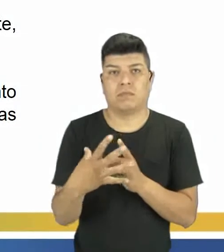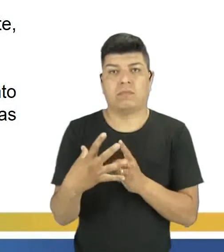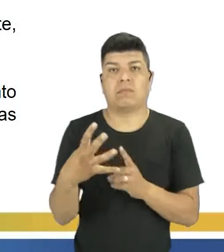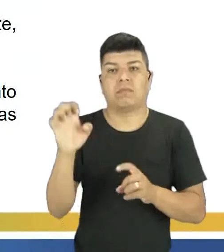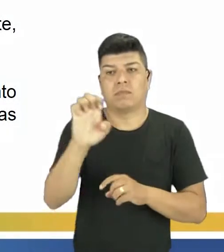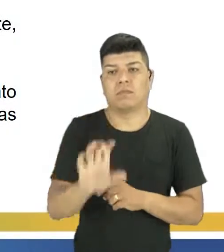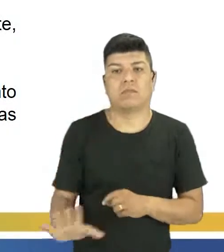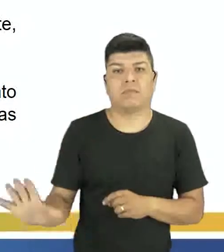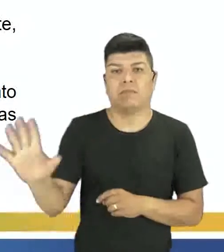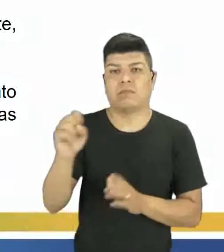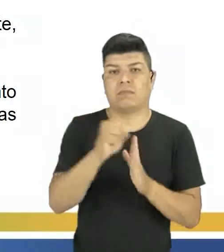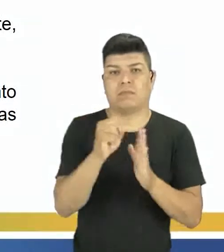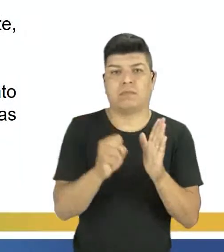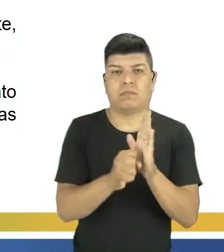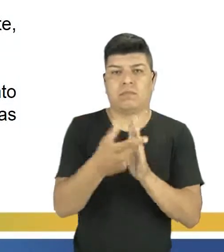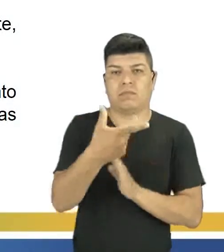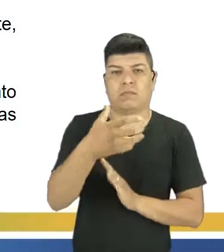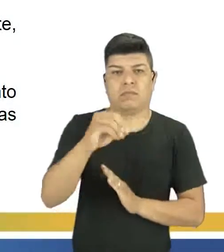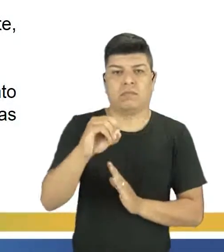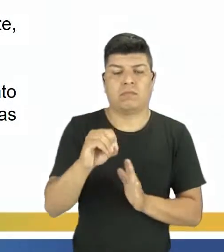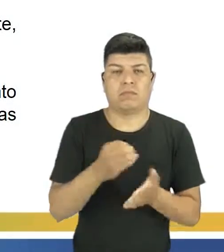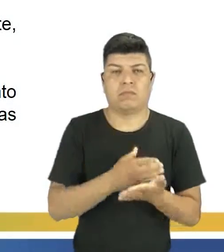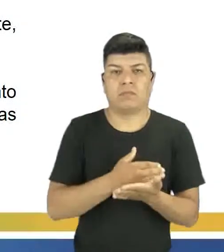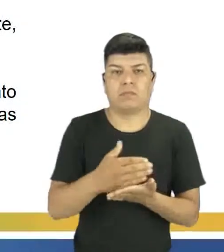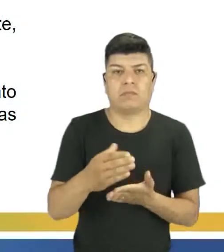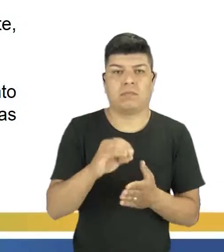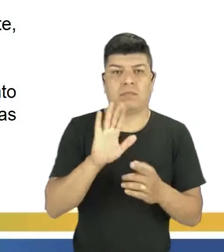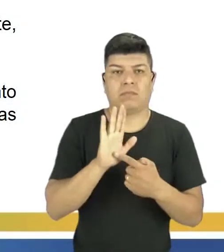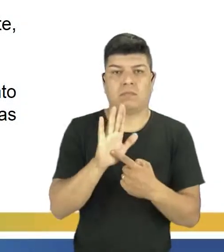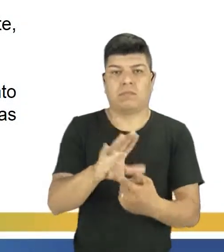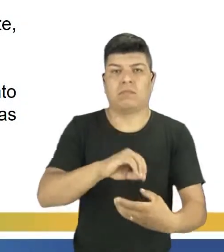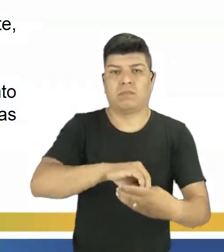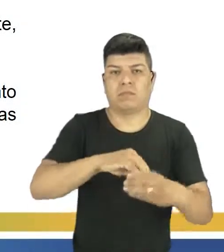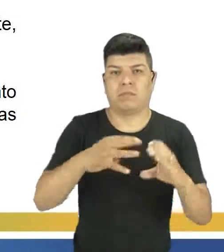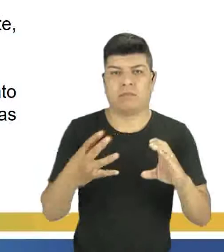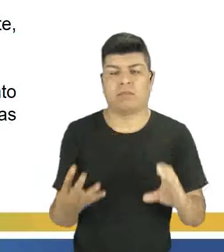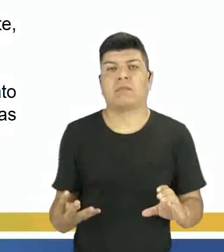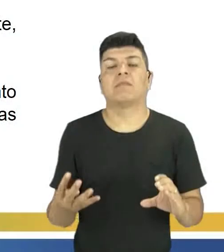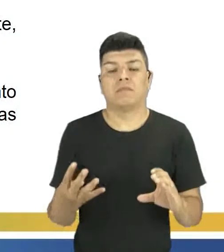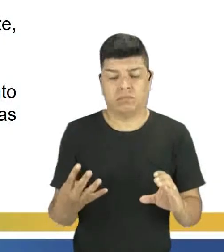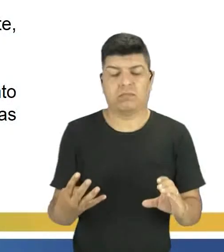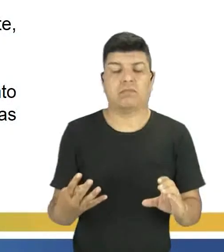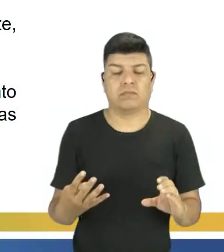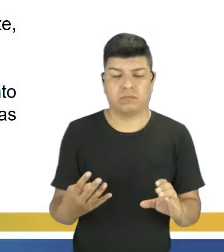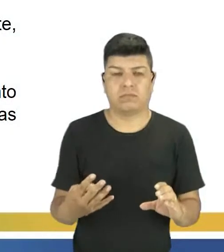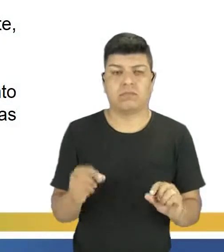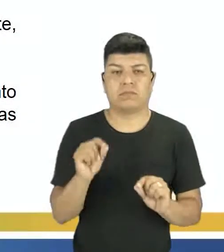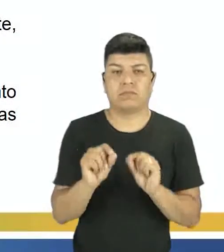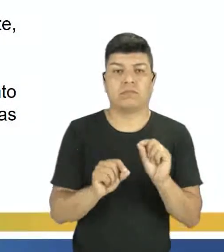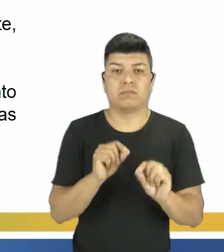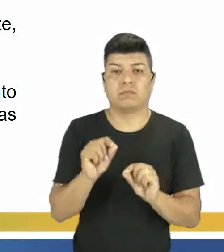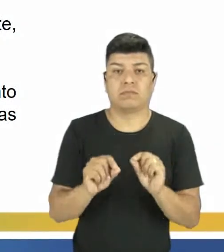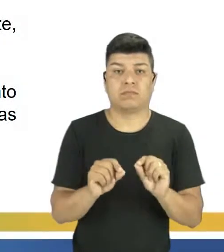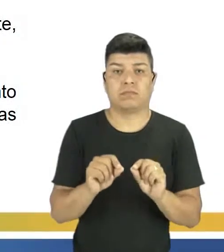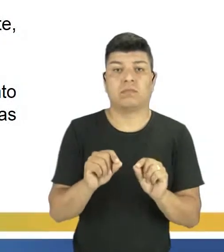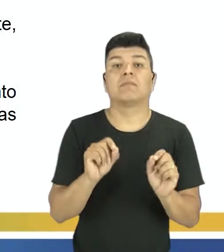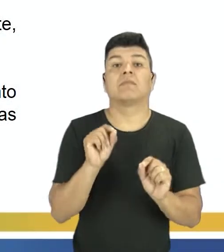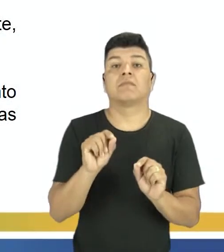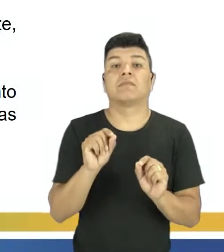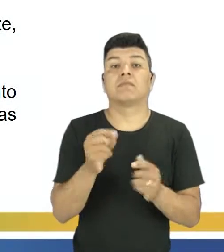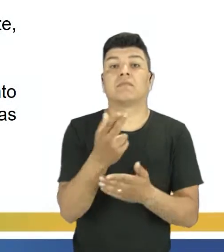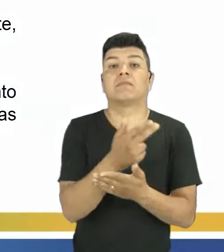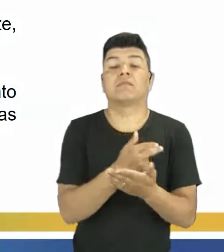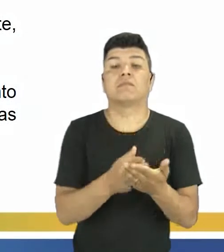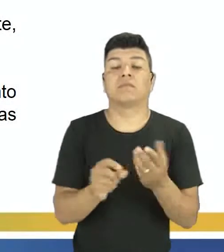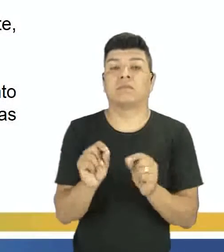europeu do início do século XX, que apresenta características relevantes nos traços da obra